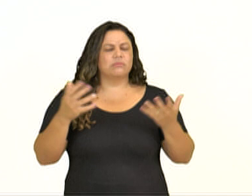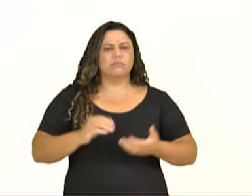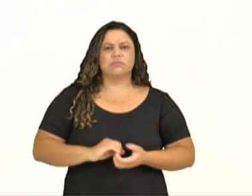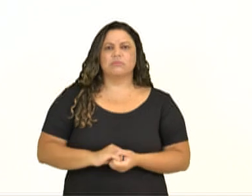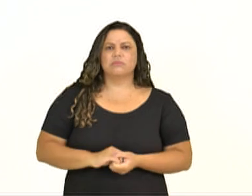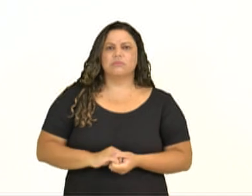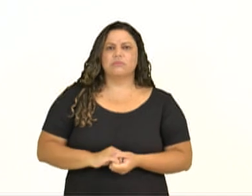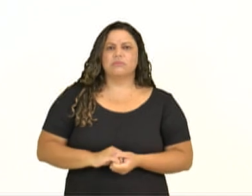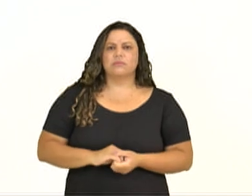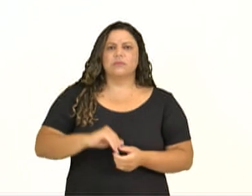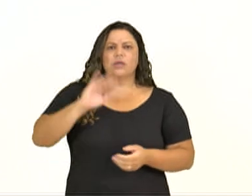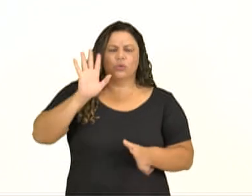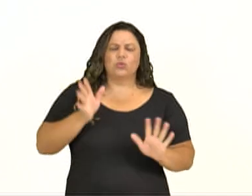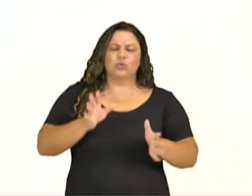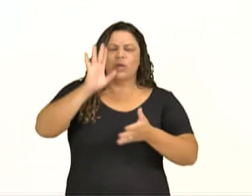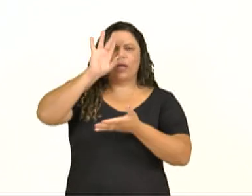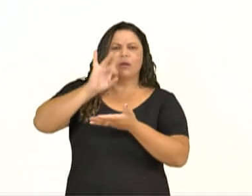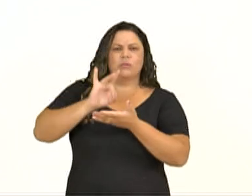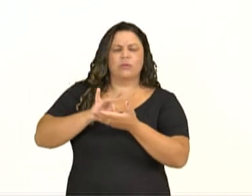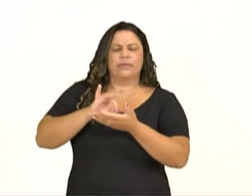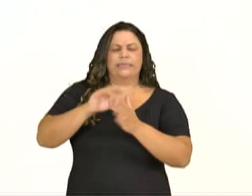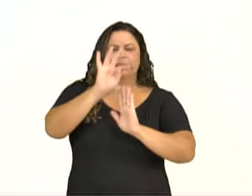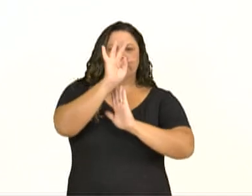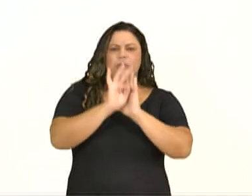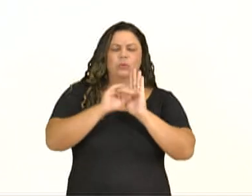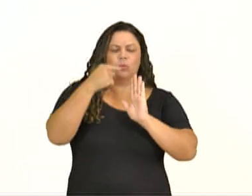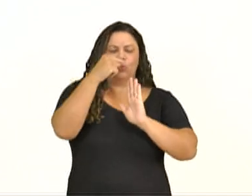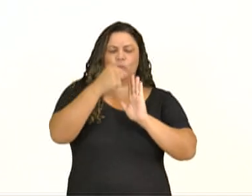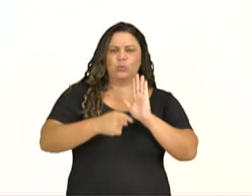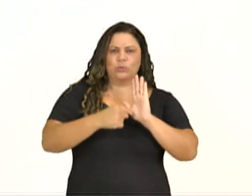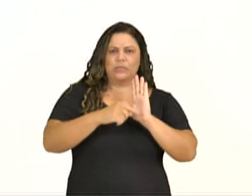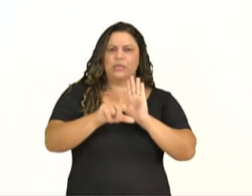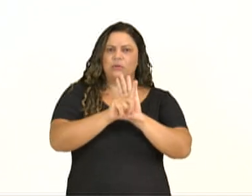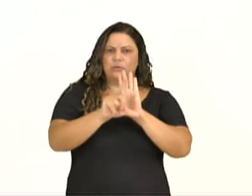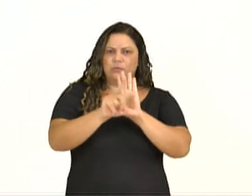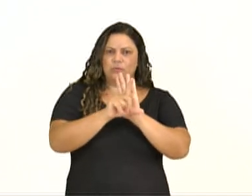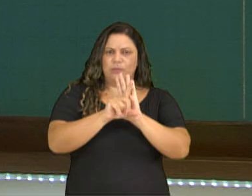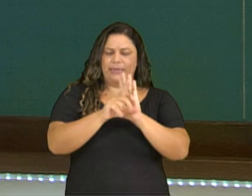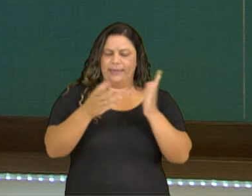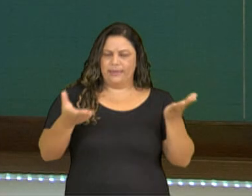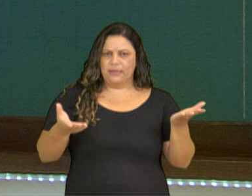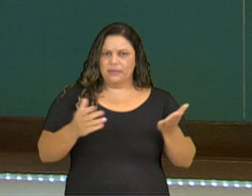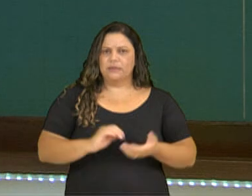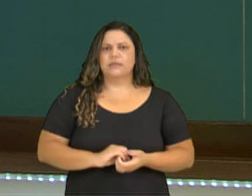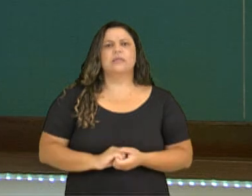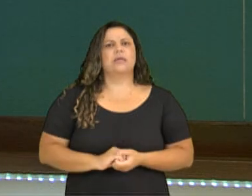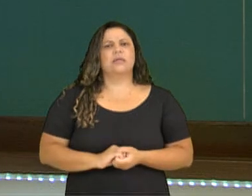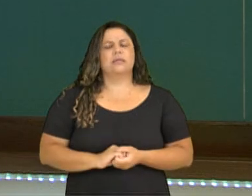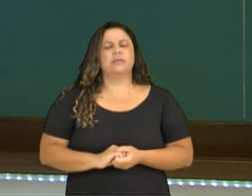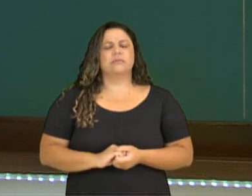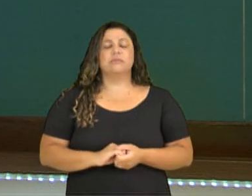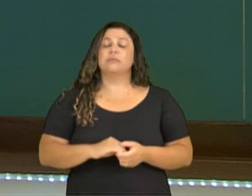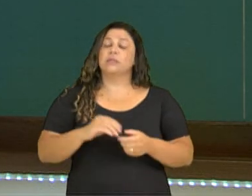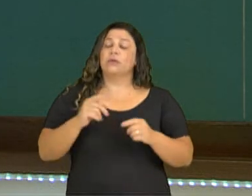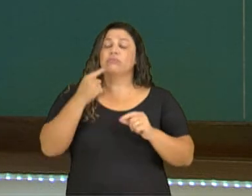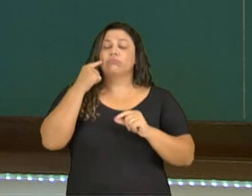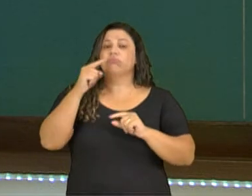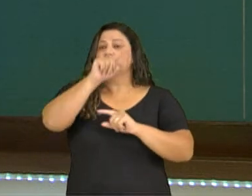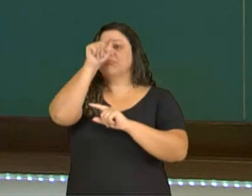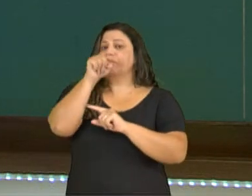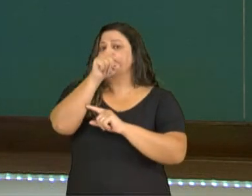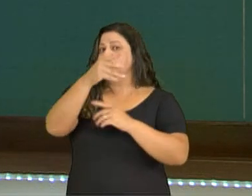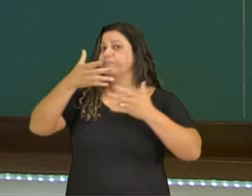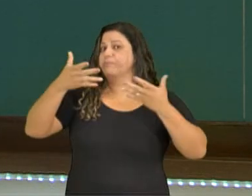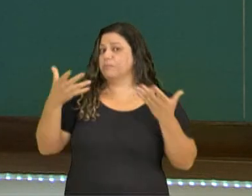Já reconheceu em um texto alguma norma ou lei? Então, algumas questões para a gente problematizar